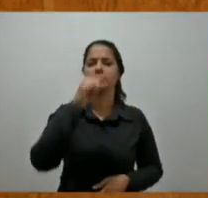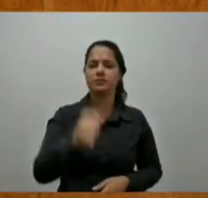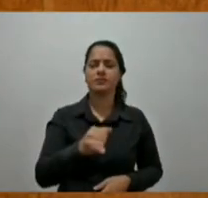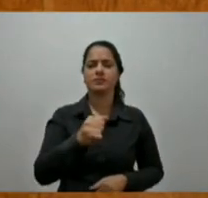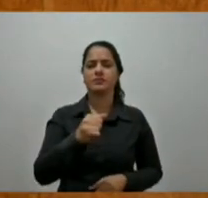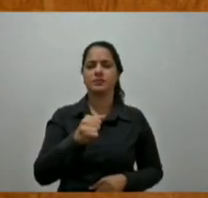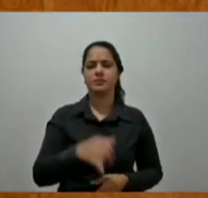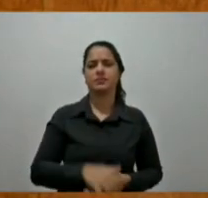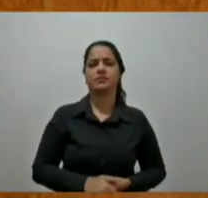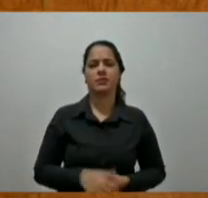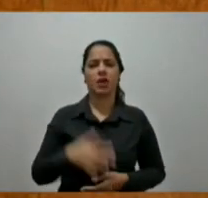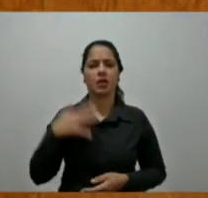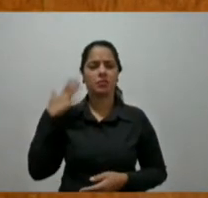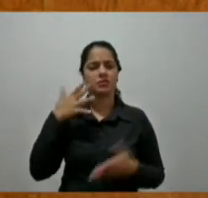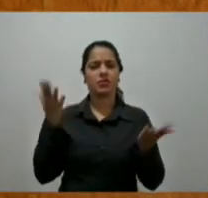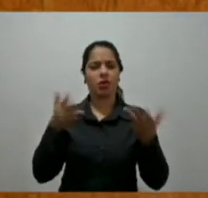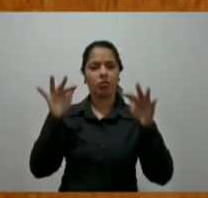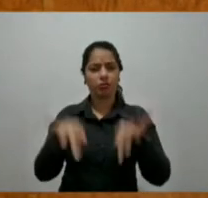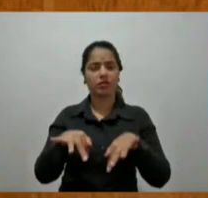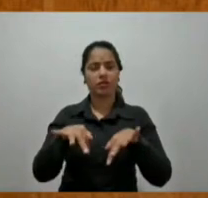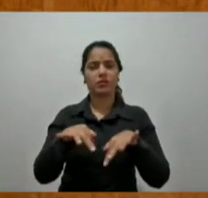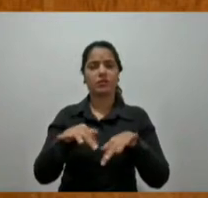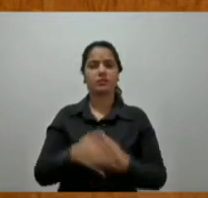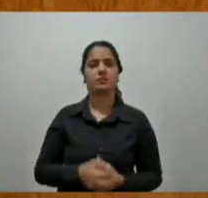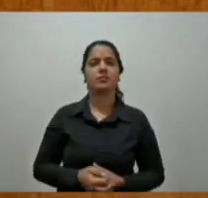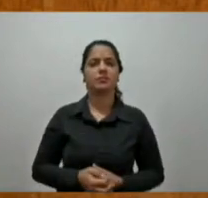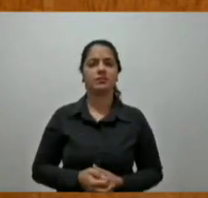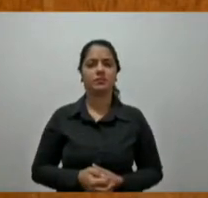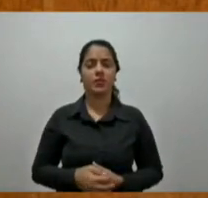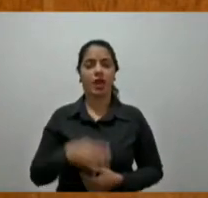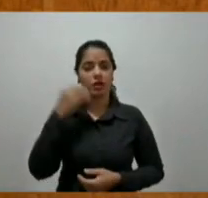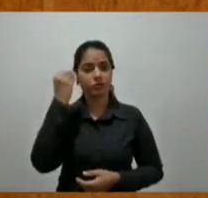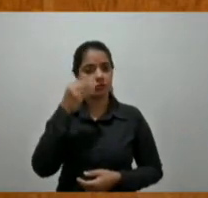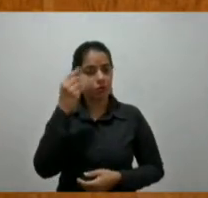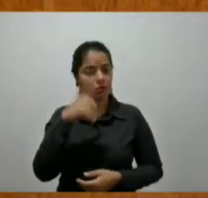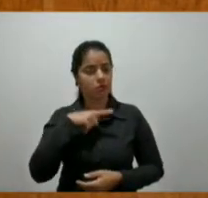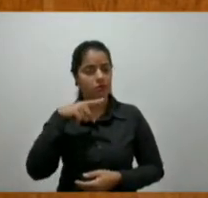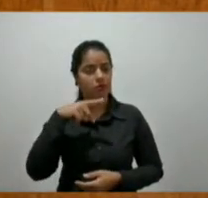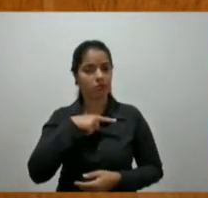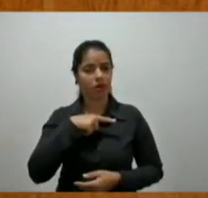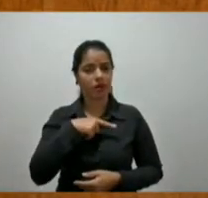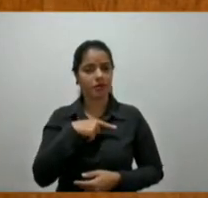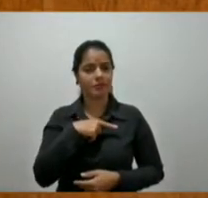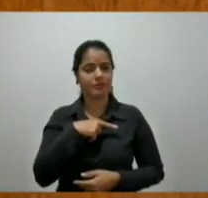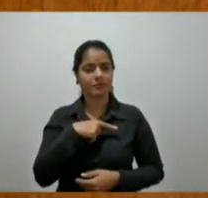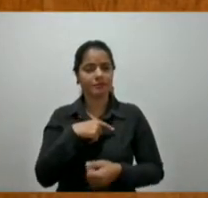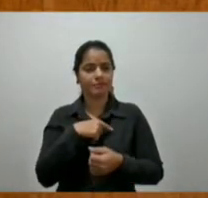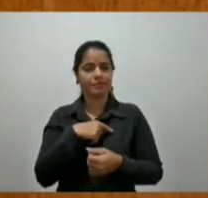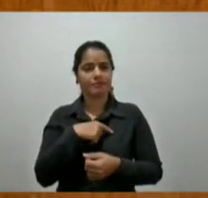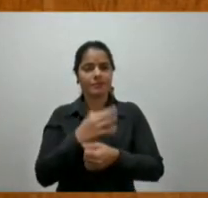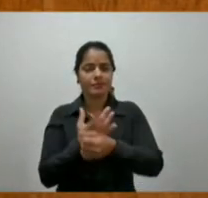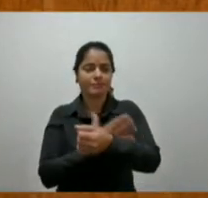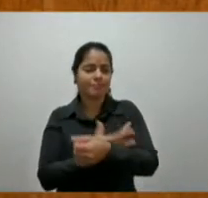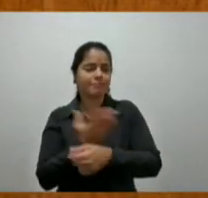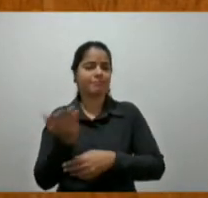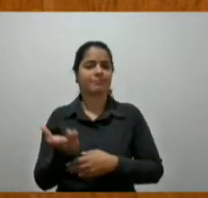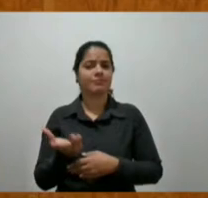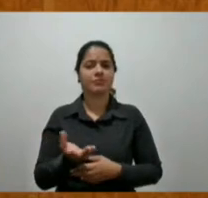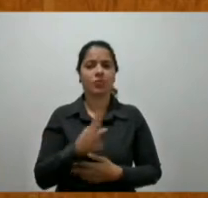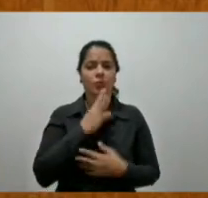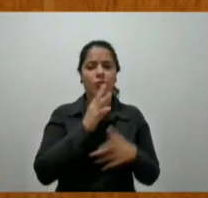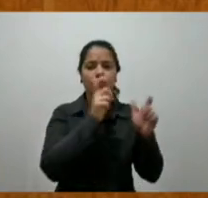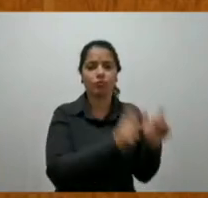agora sobre a sua experiência, a sua sensibilidade em ir nesses lugares, o que te deixou